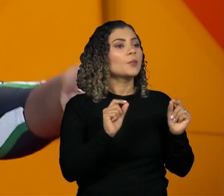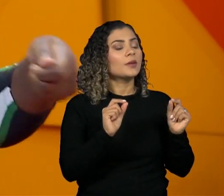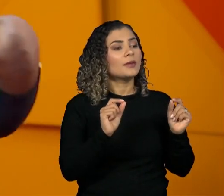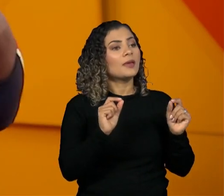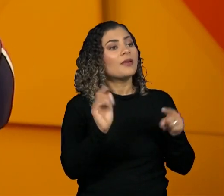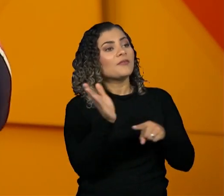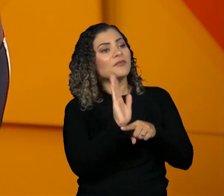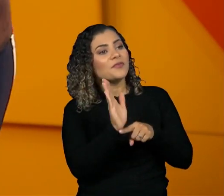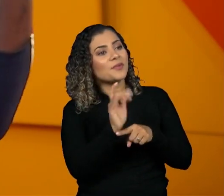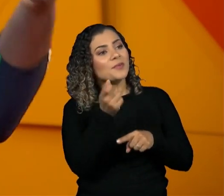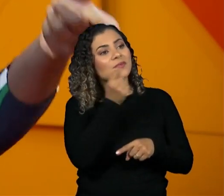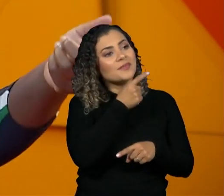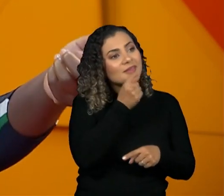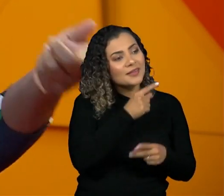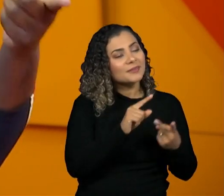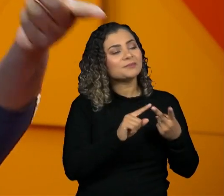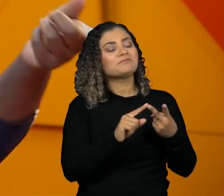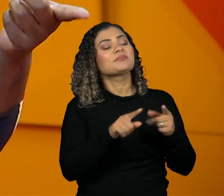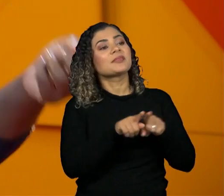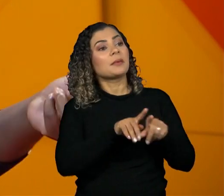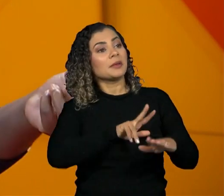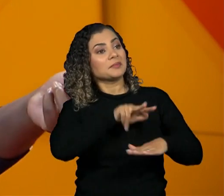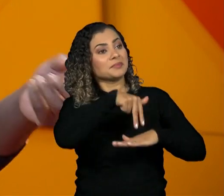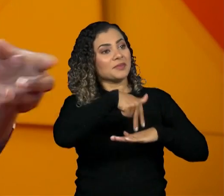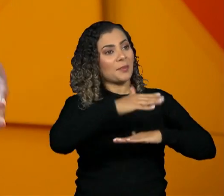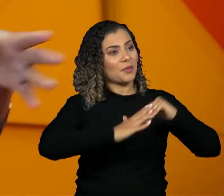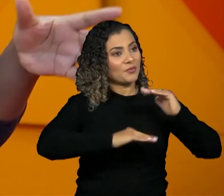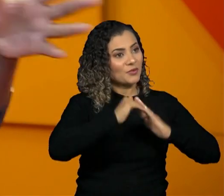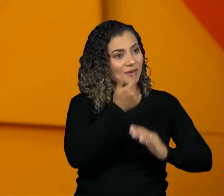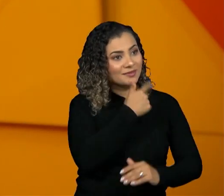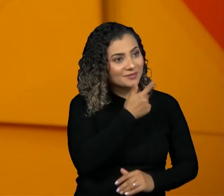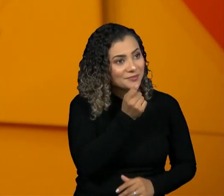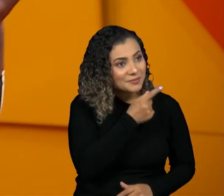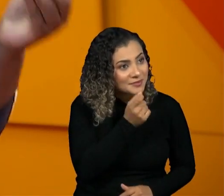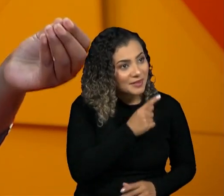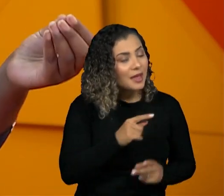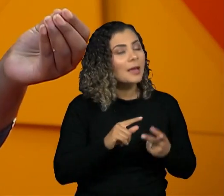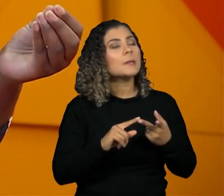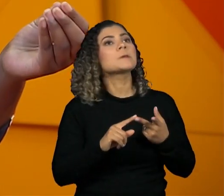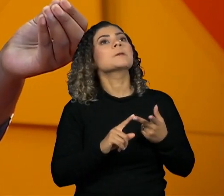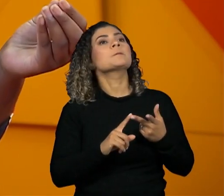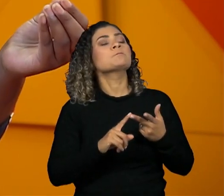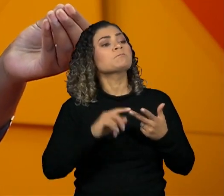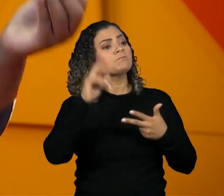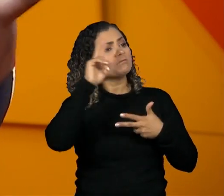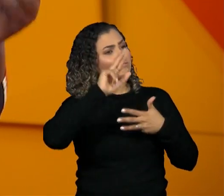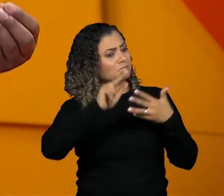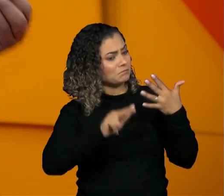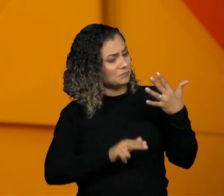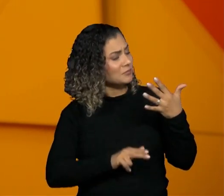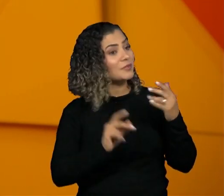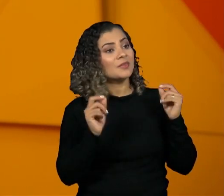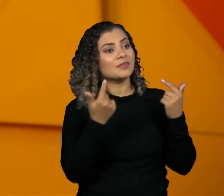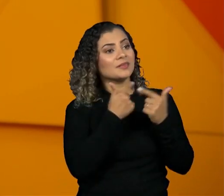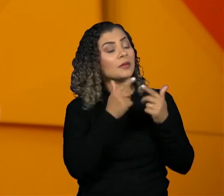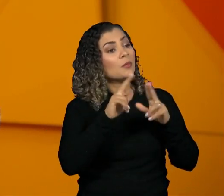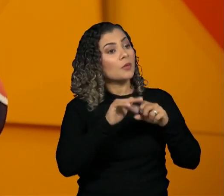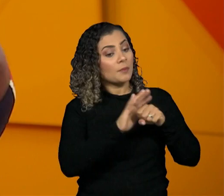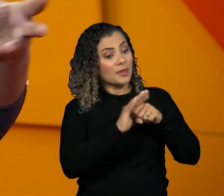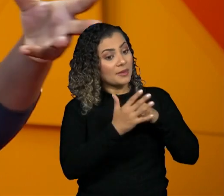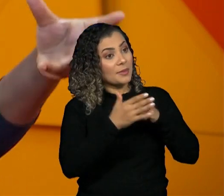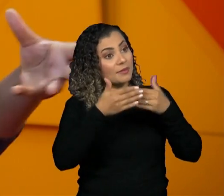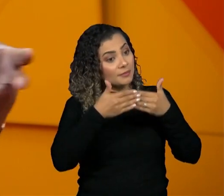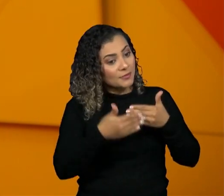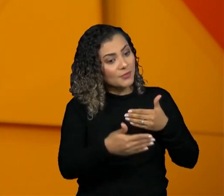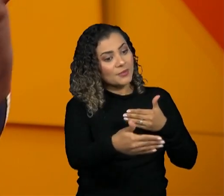de humor, apresentações de stand-up comedy, nos últimos anos, e principalmente isso depois da pandemia. Você